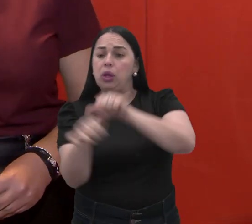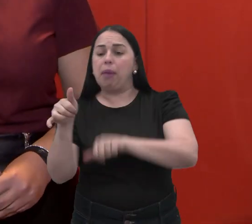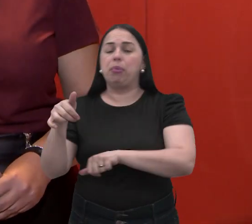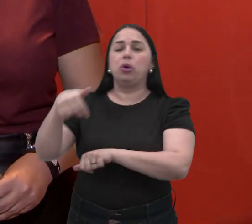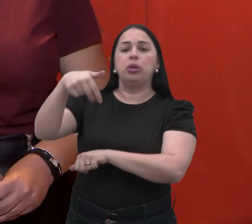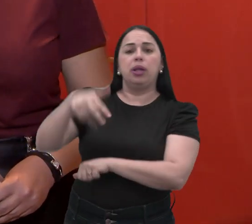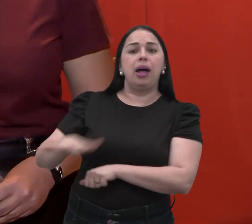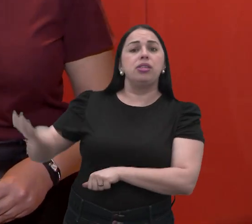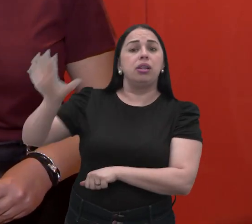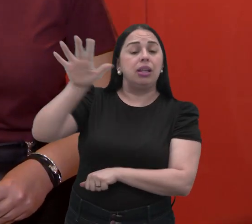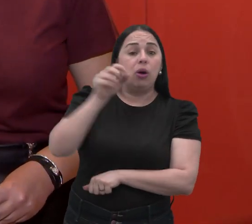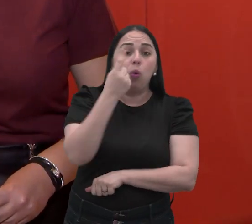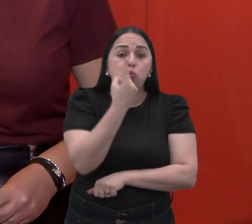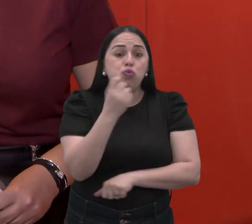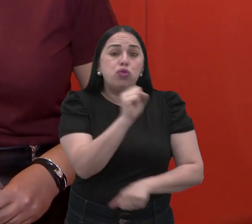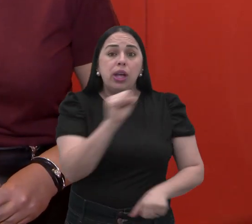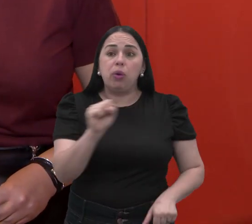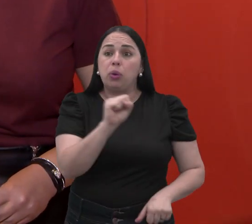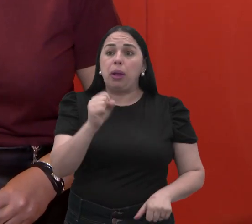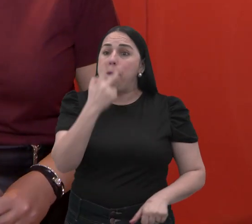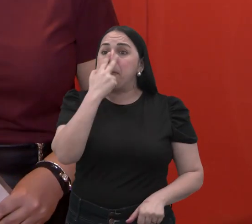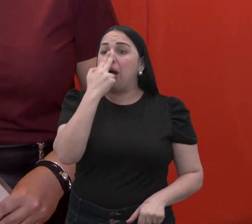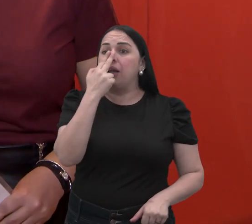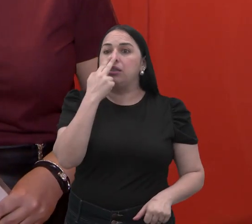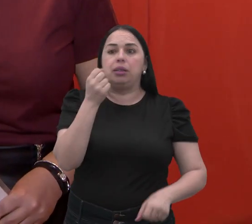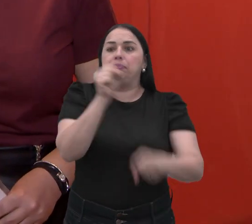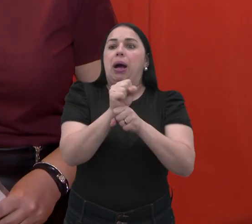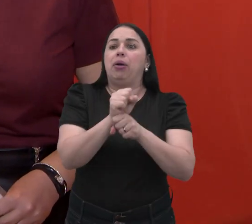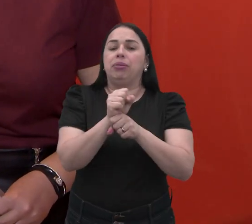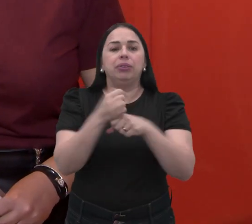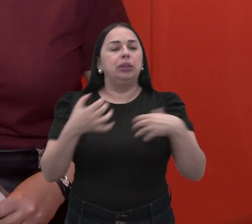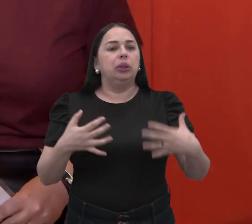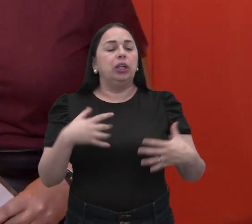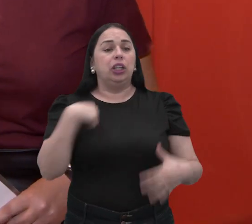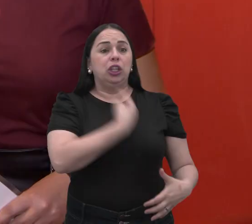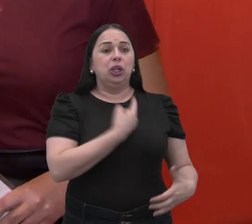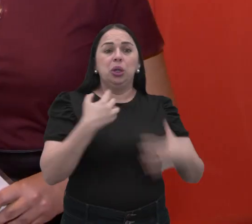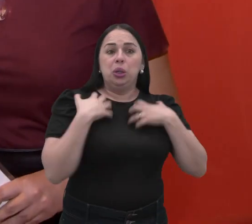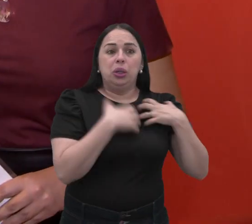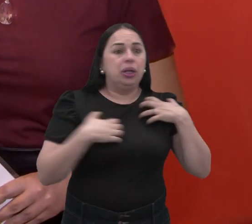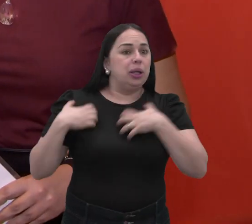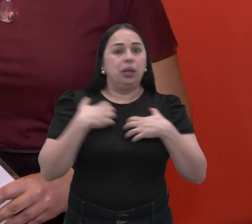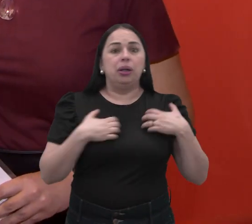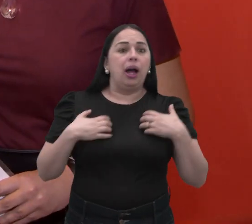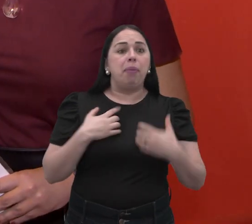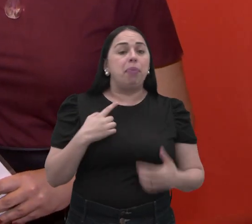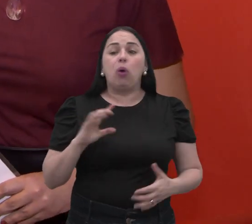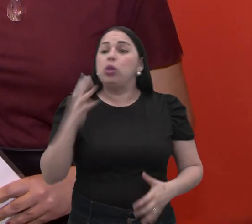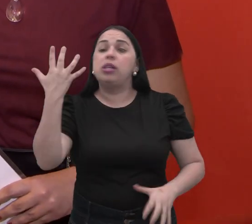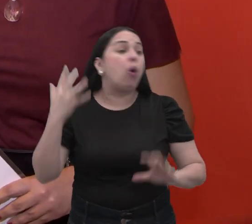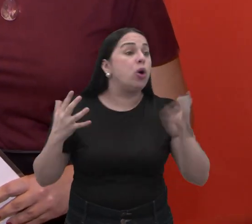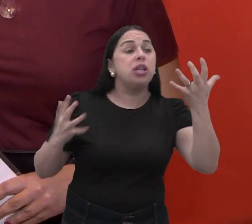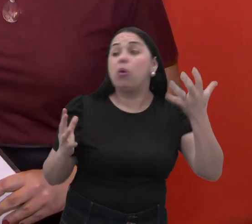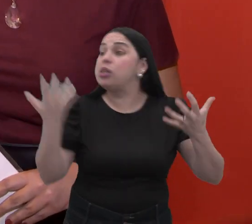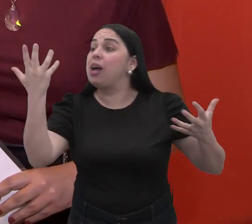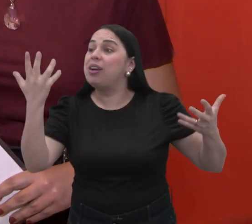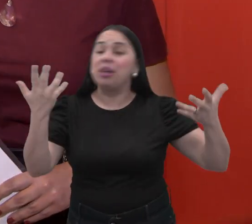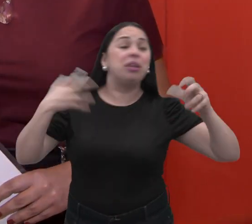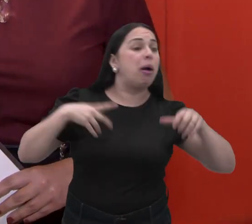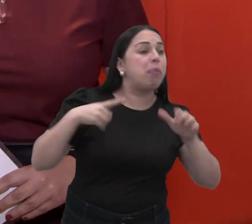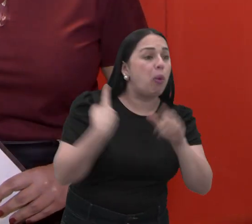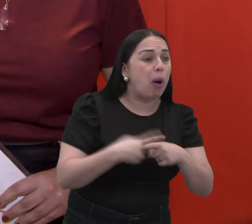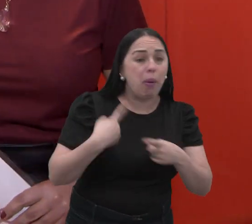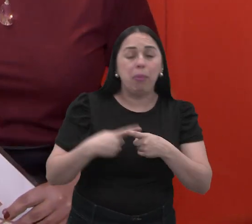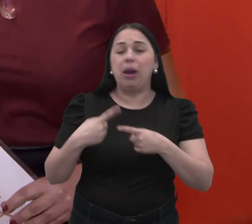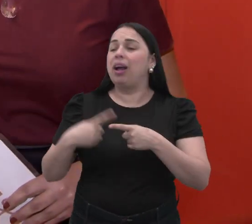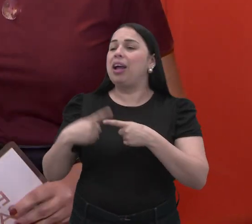né, exato. Ir pra rede, se der aquele um segundinho, a rádio saiu do ar. Já bate um desespero, né? O que aconteceu? Meu rádio tá com problema? Não